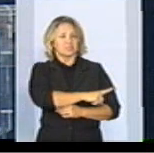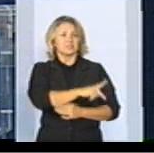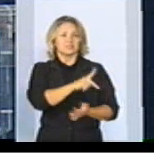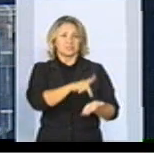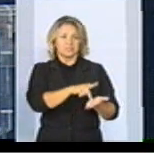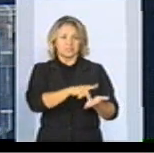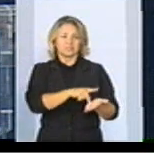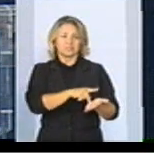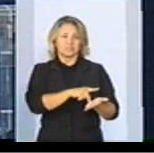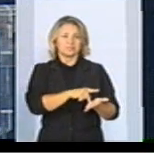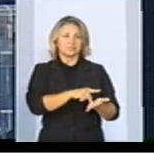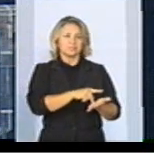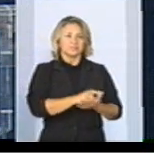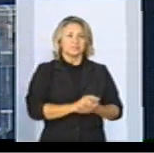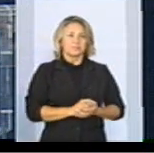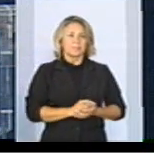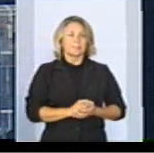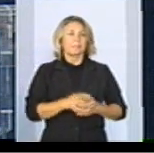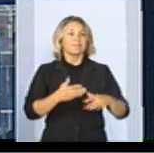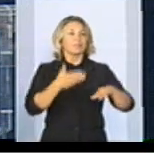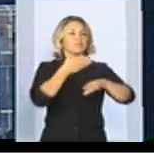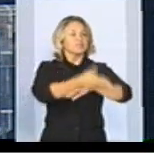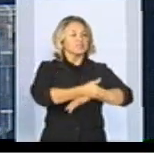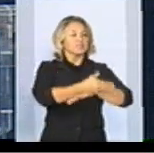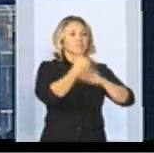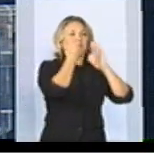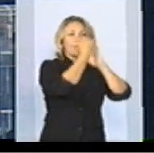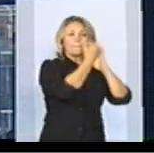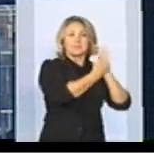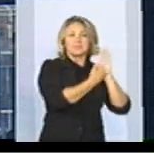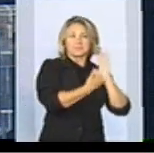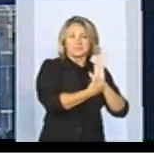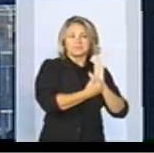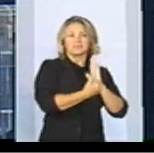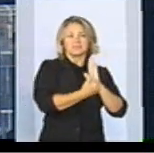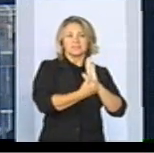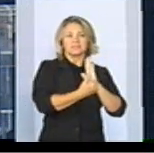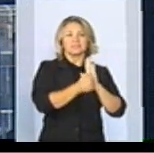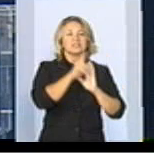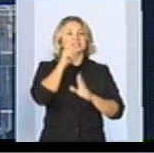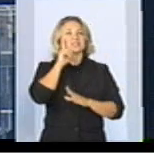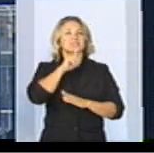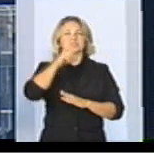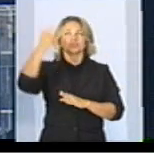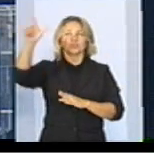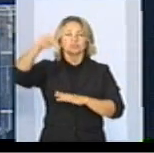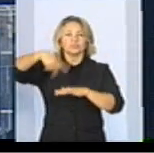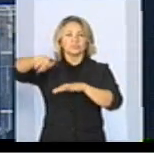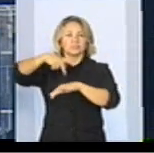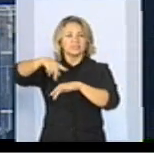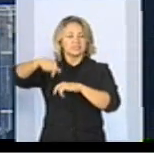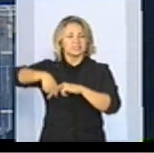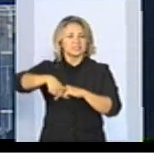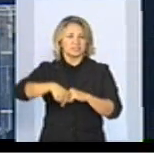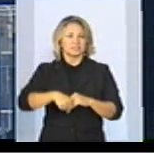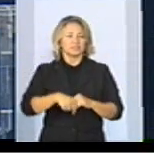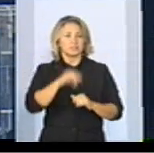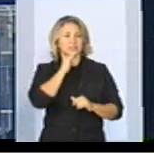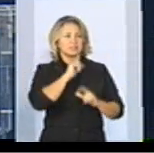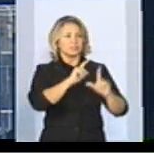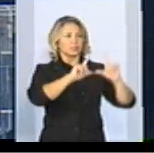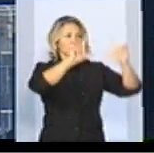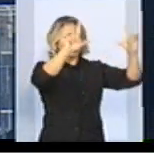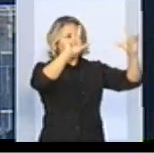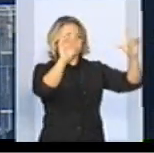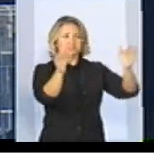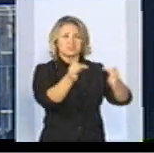uma grande dificuldade até no acesso à programação audiovisual estrangeira no país. Só para ter uma ideia, um quadro simples que mostra...